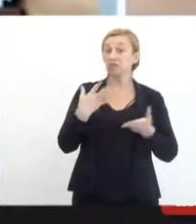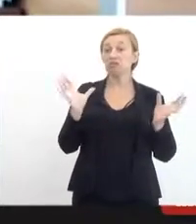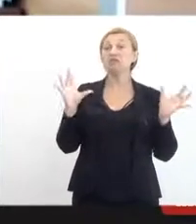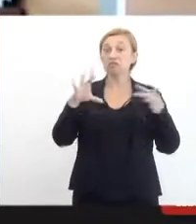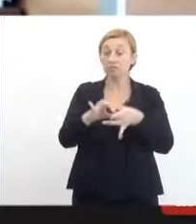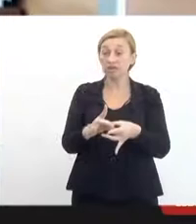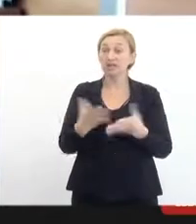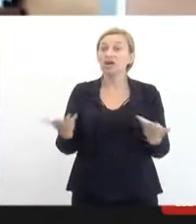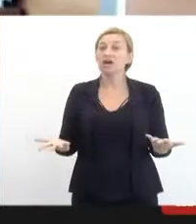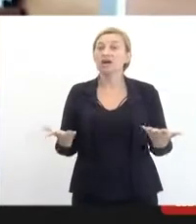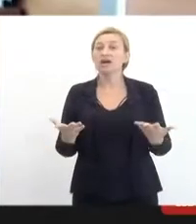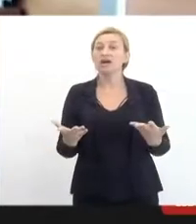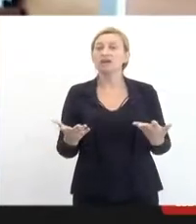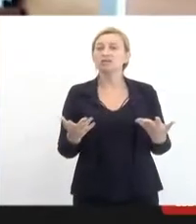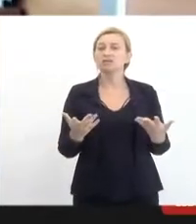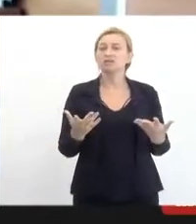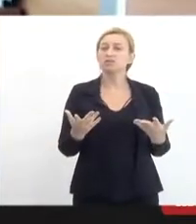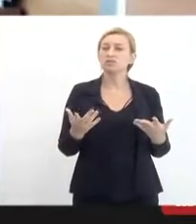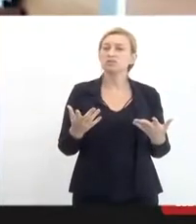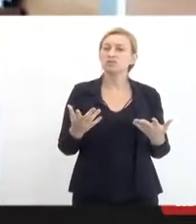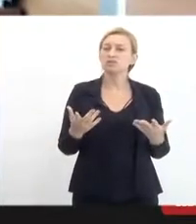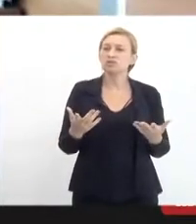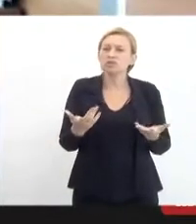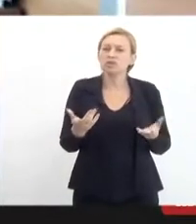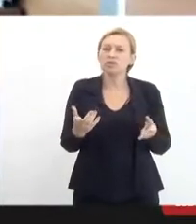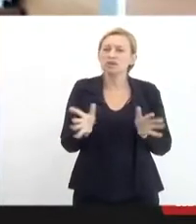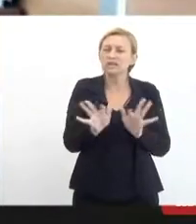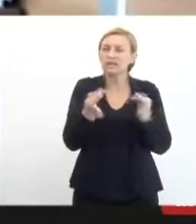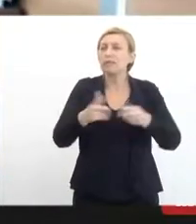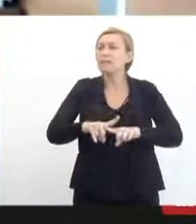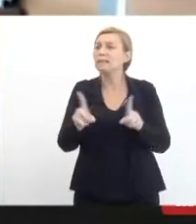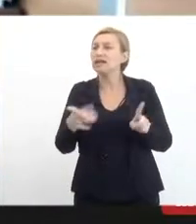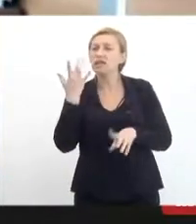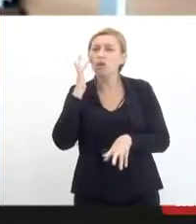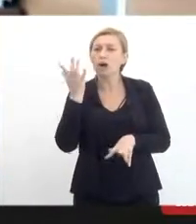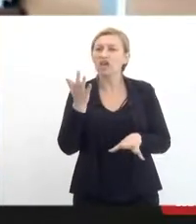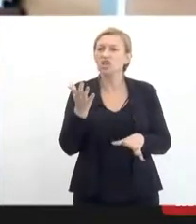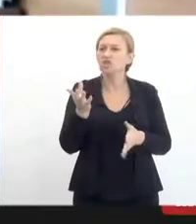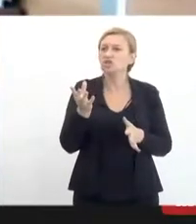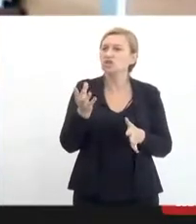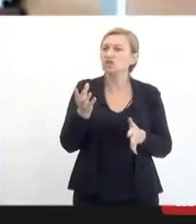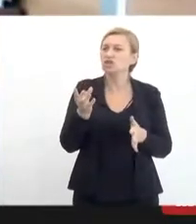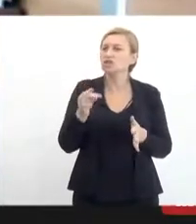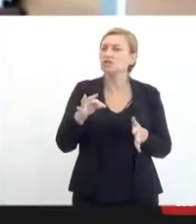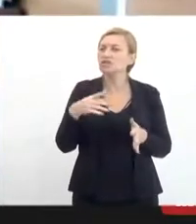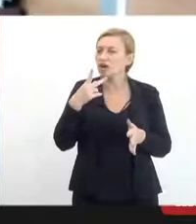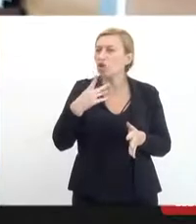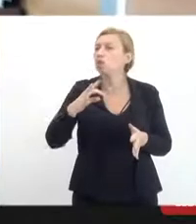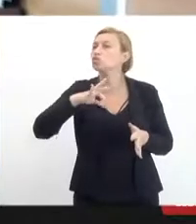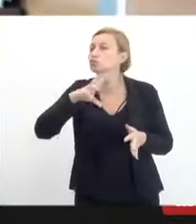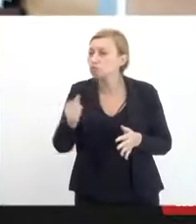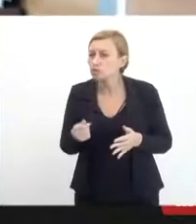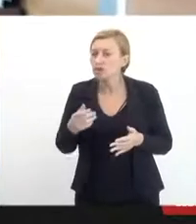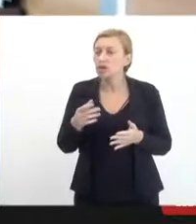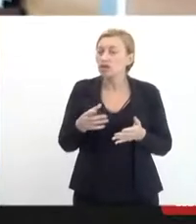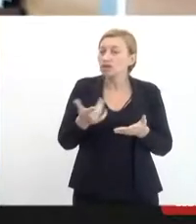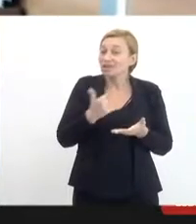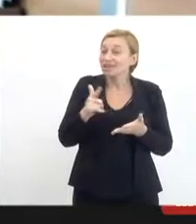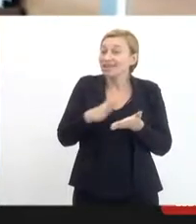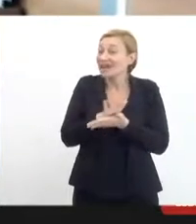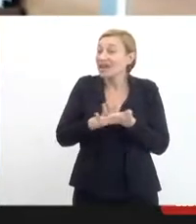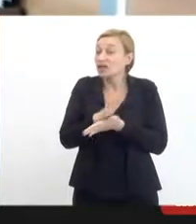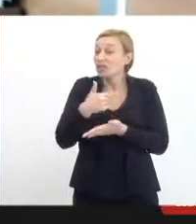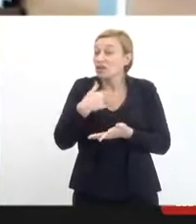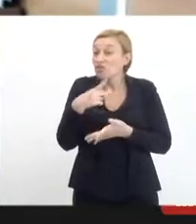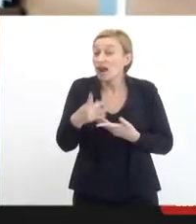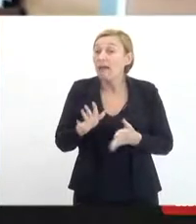seria algo apenas introdutório, mas eu acho que não sobrou tanto que eu possa acrescentar. O que eu